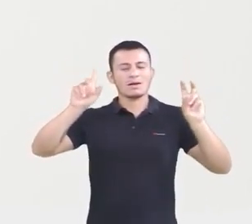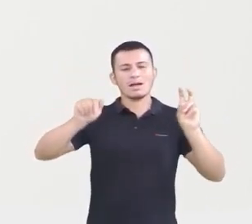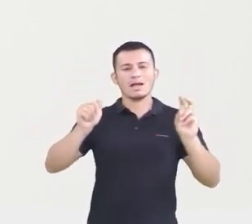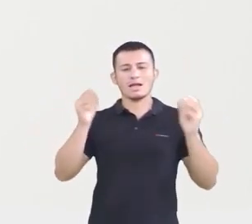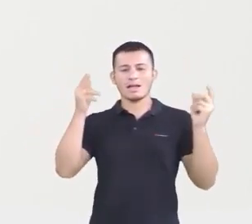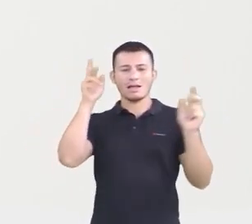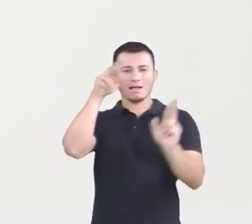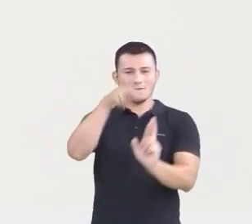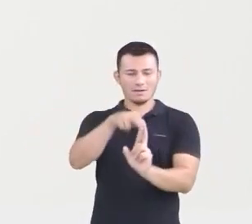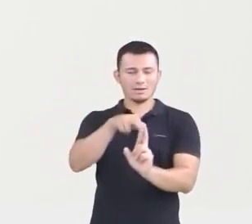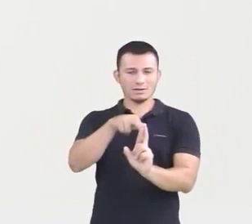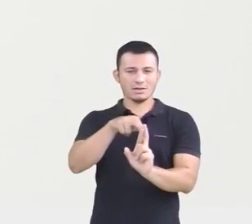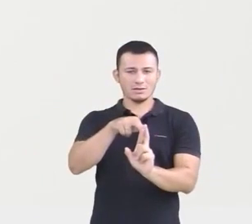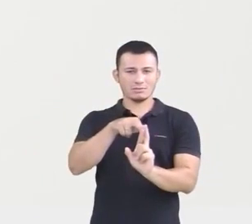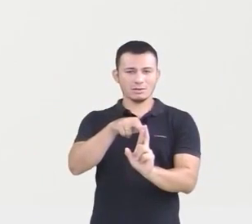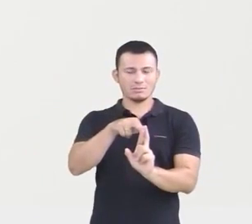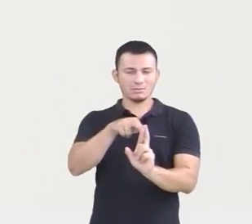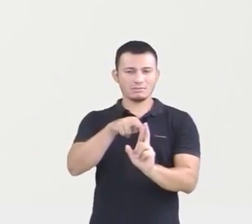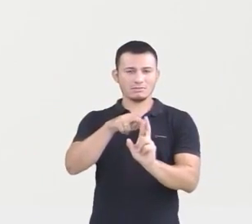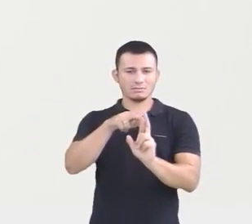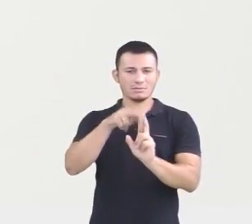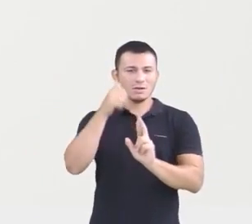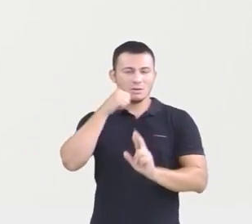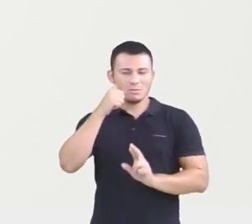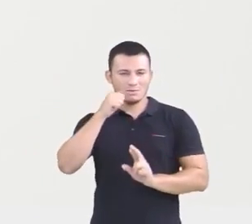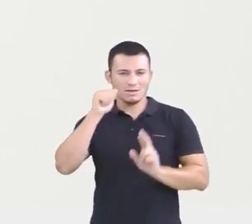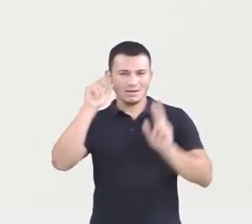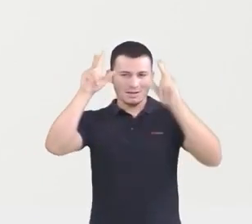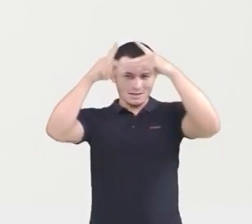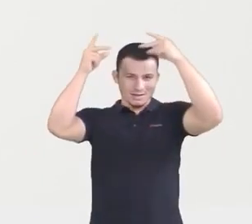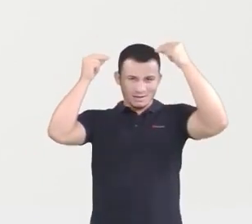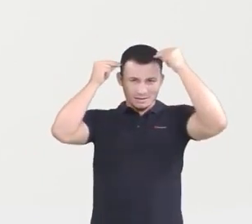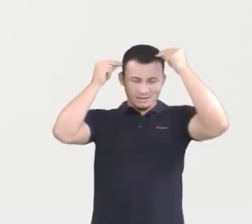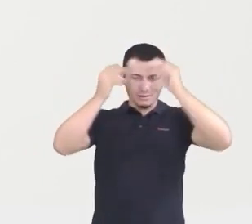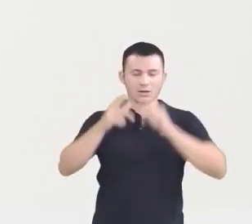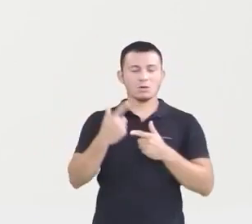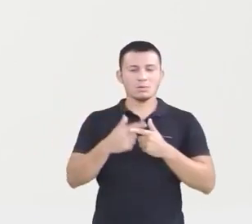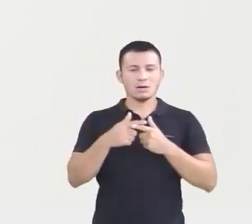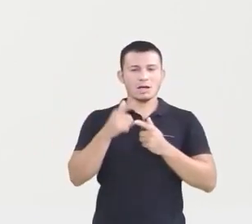no País das Maravilhas. Para não precisar ficar repetindo